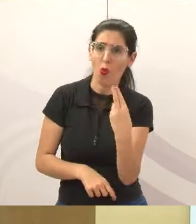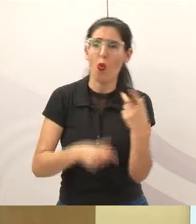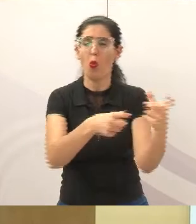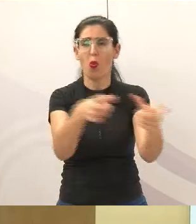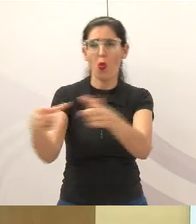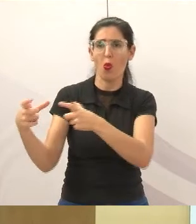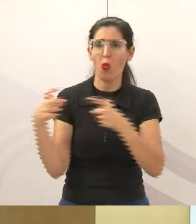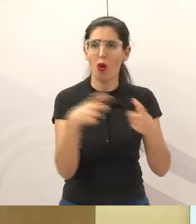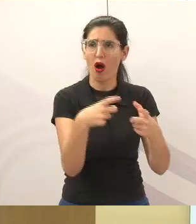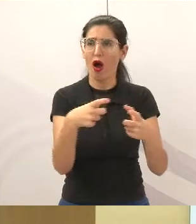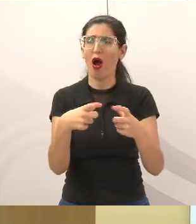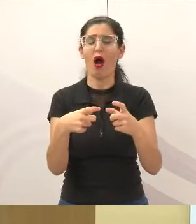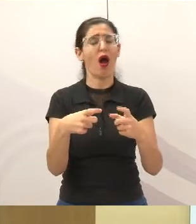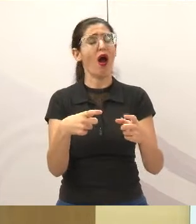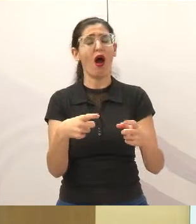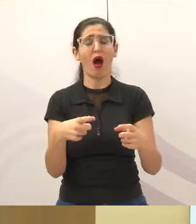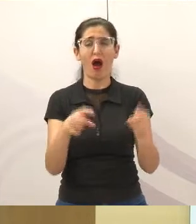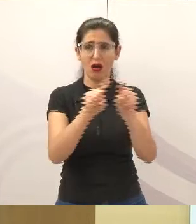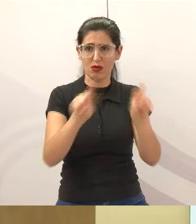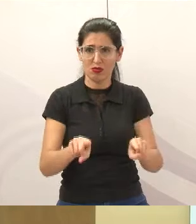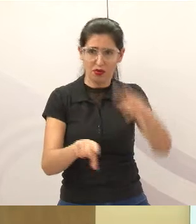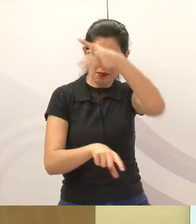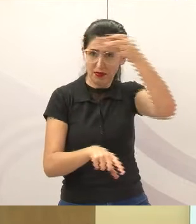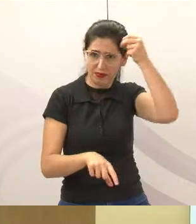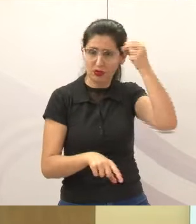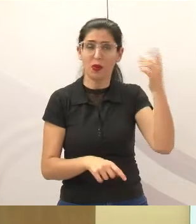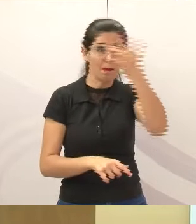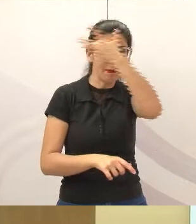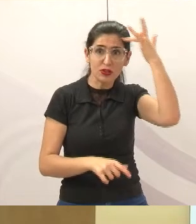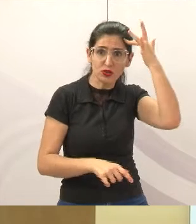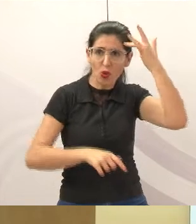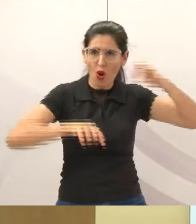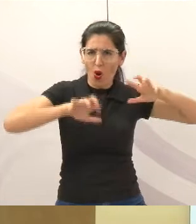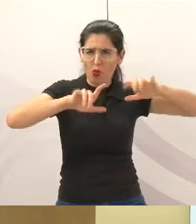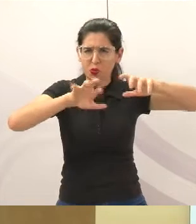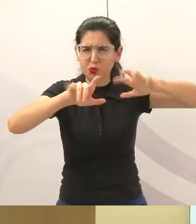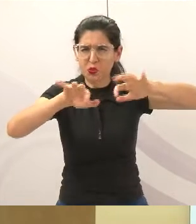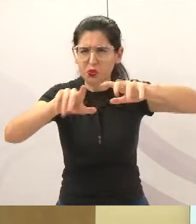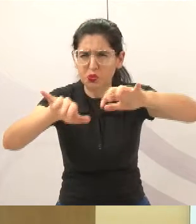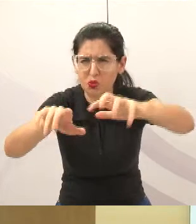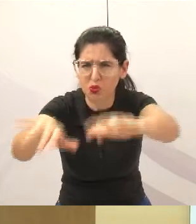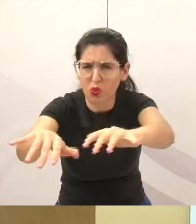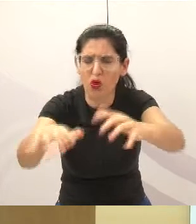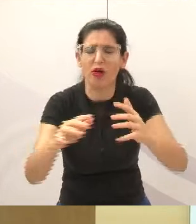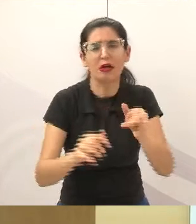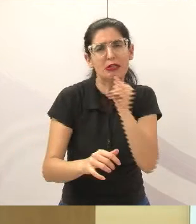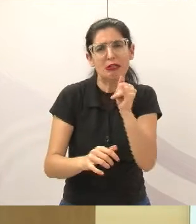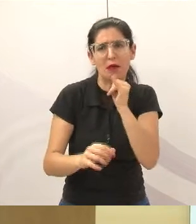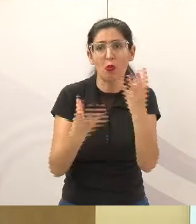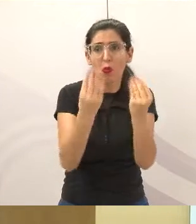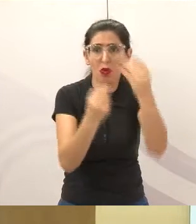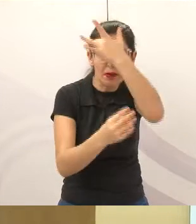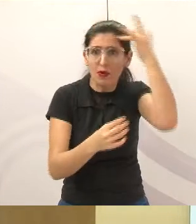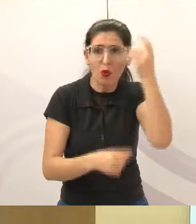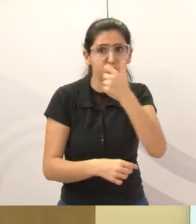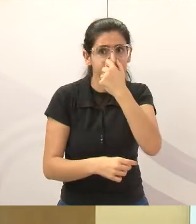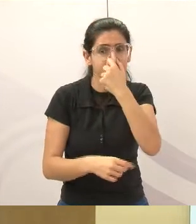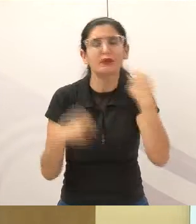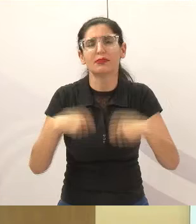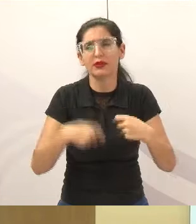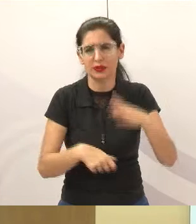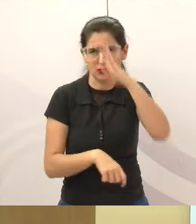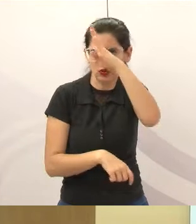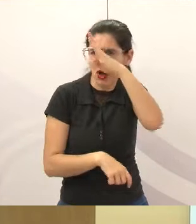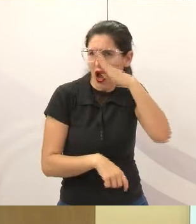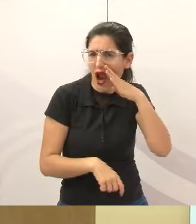envolvam atendimento presencial ao público deverão disponibilizar gratuitamente e em posição